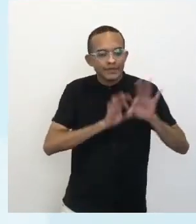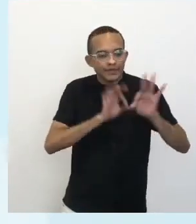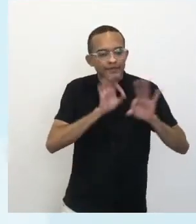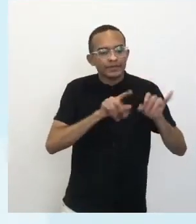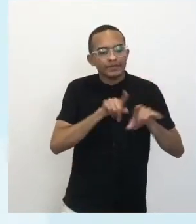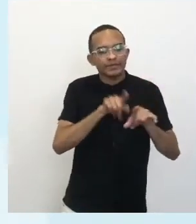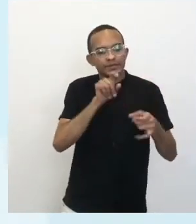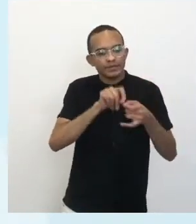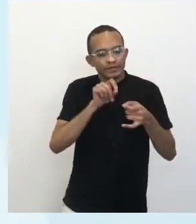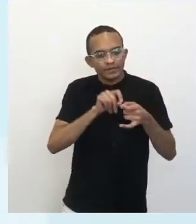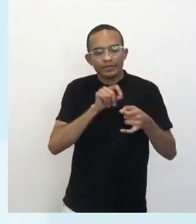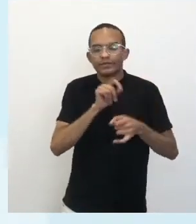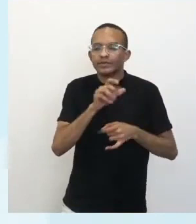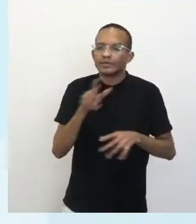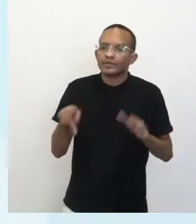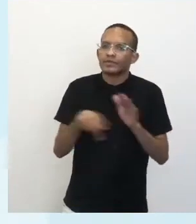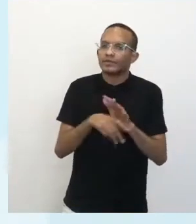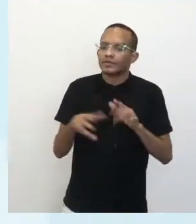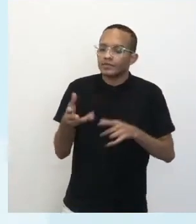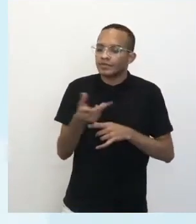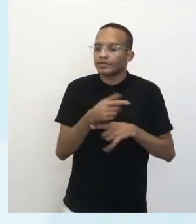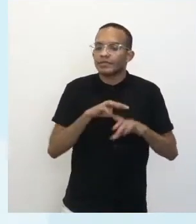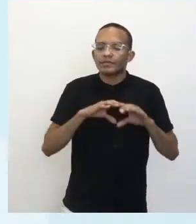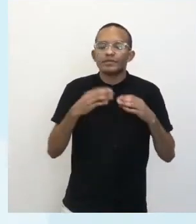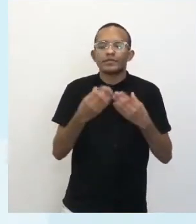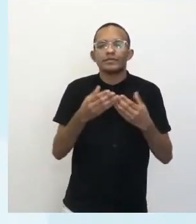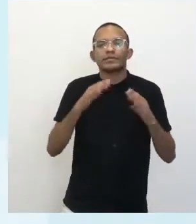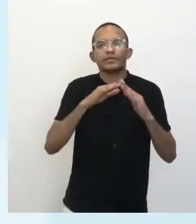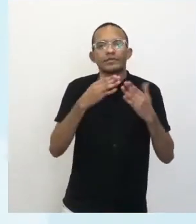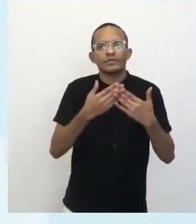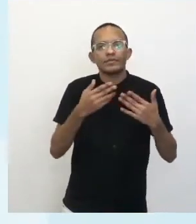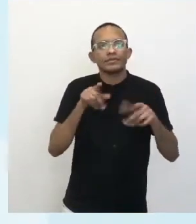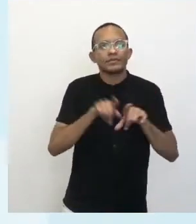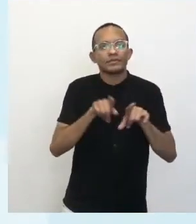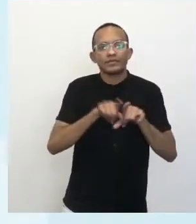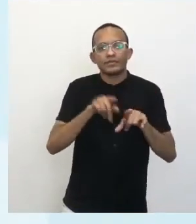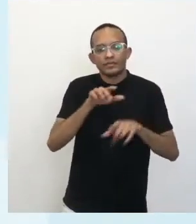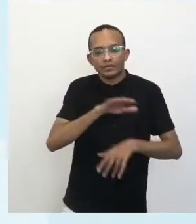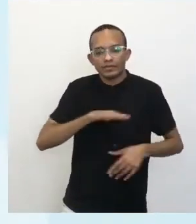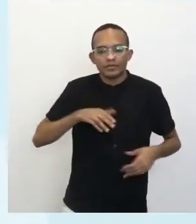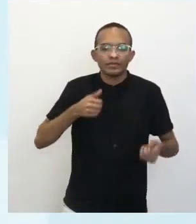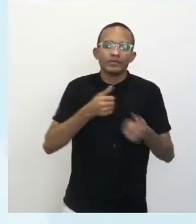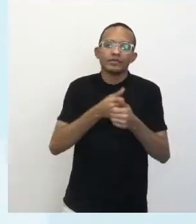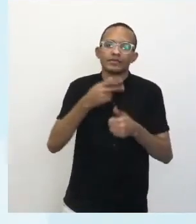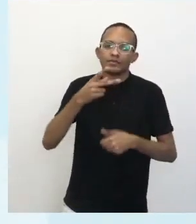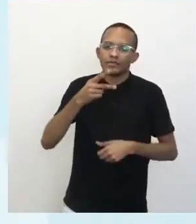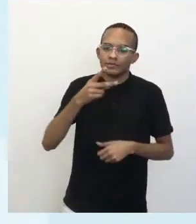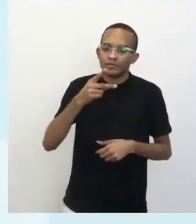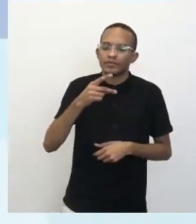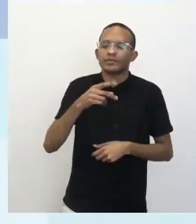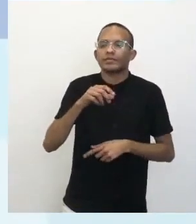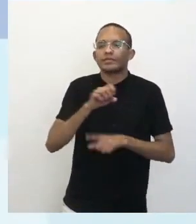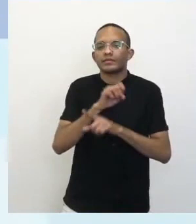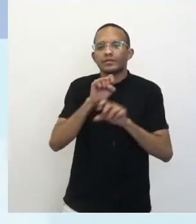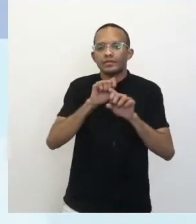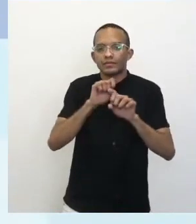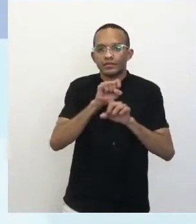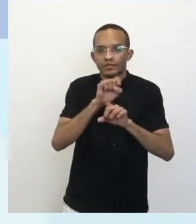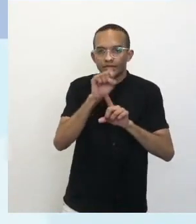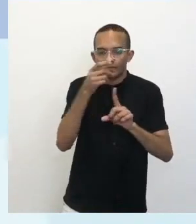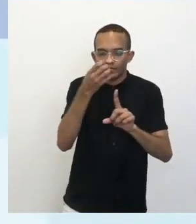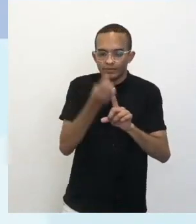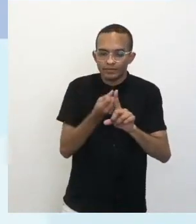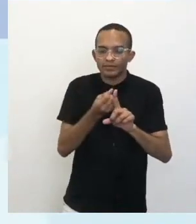para a realização do fazer artístico da comunidade escolar e ou do seu entorno no segundo semestre.